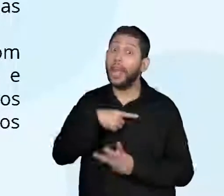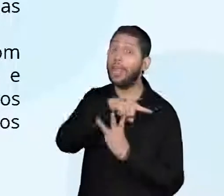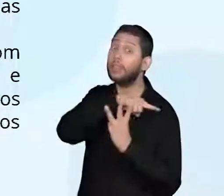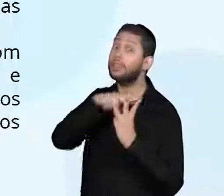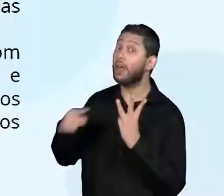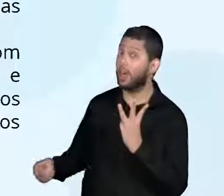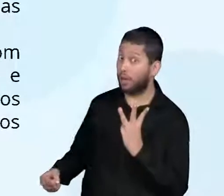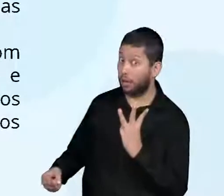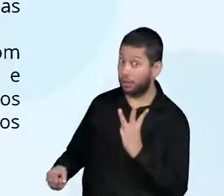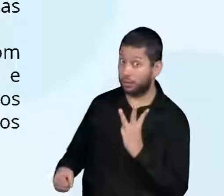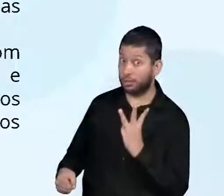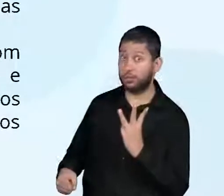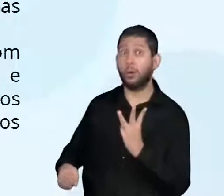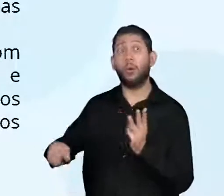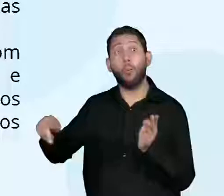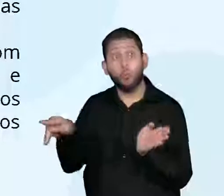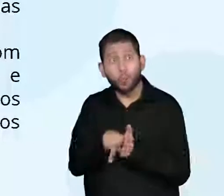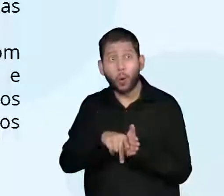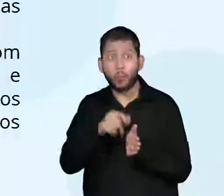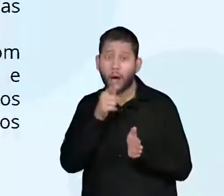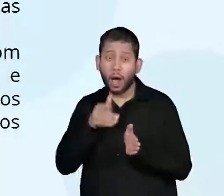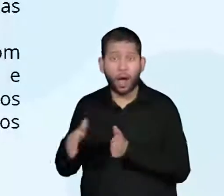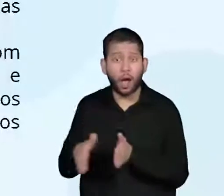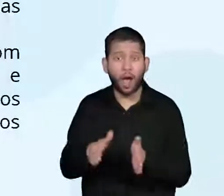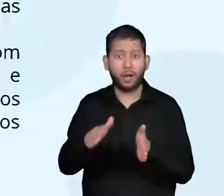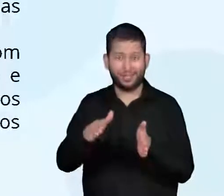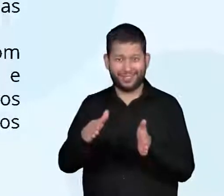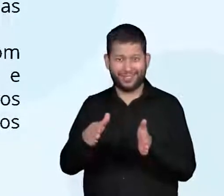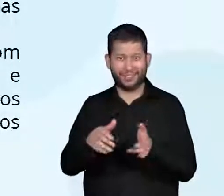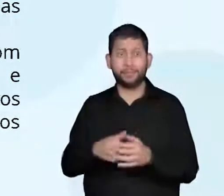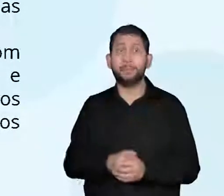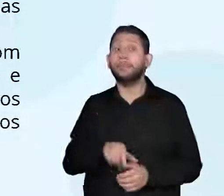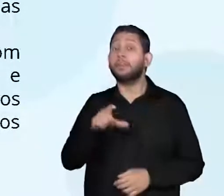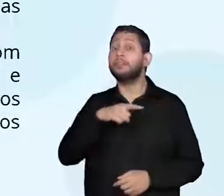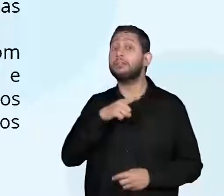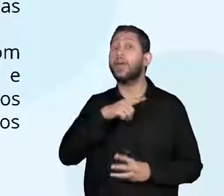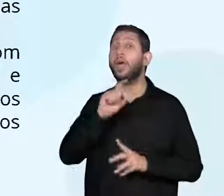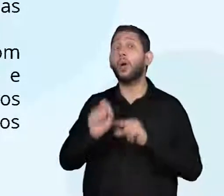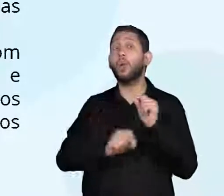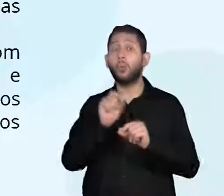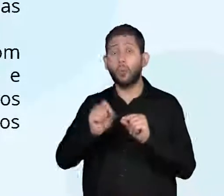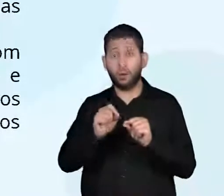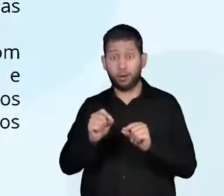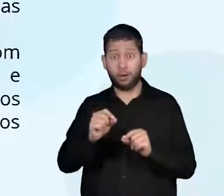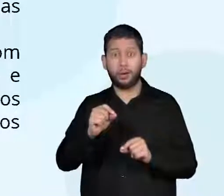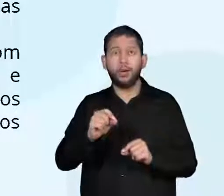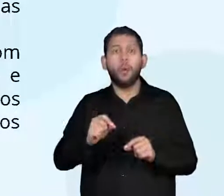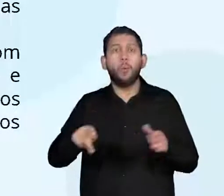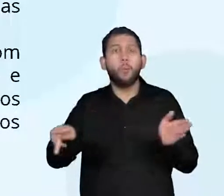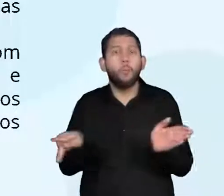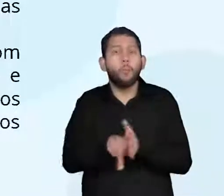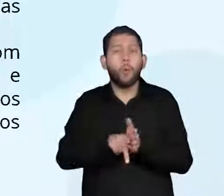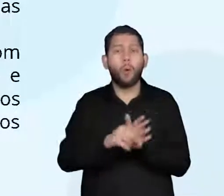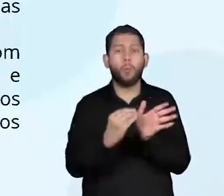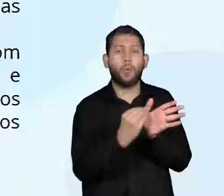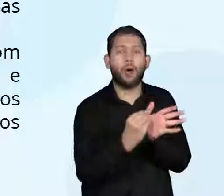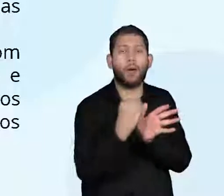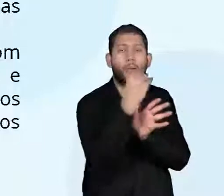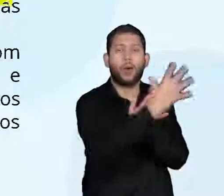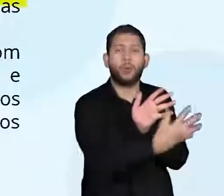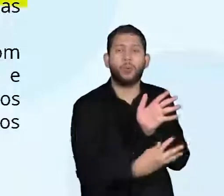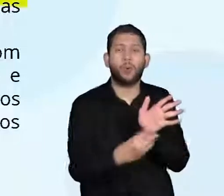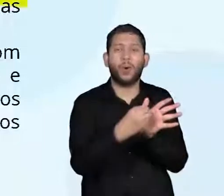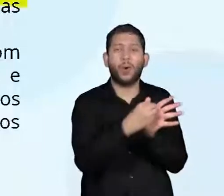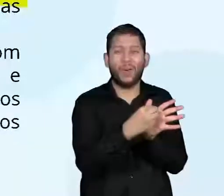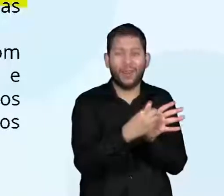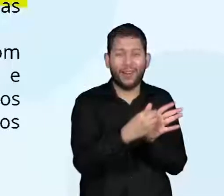espécies de golfinhos fluviais. A espécie se distribui nas bacias da Amazônia. Então, eu já sei aí que